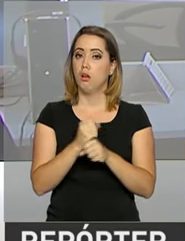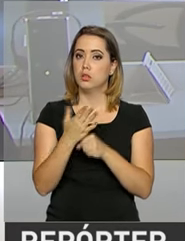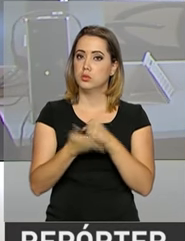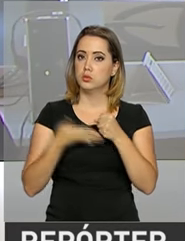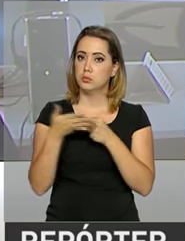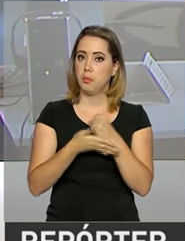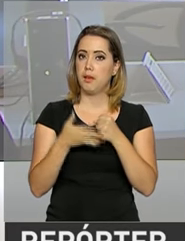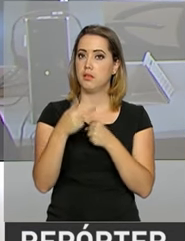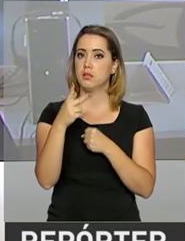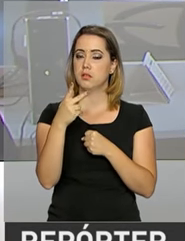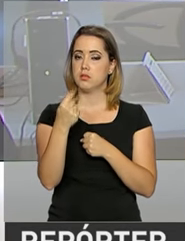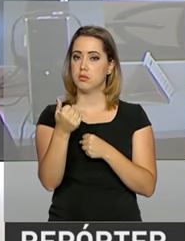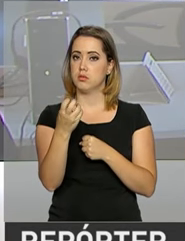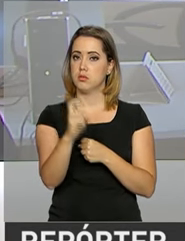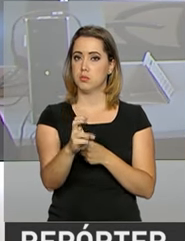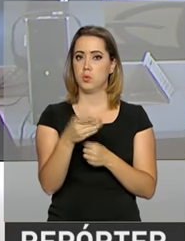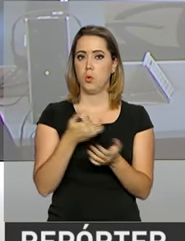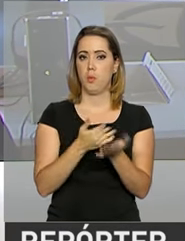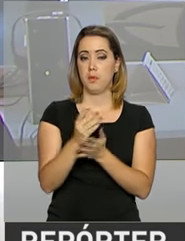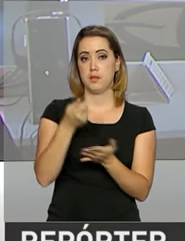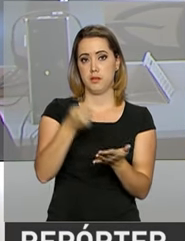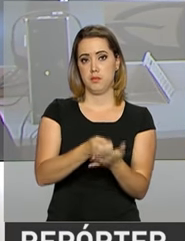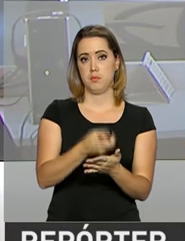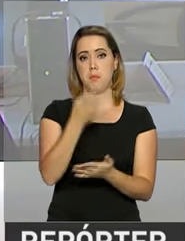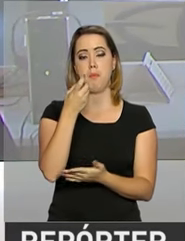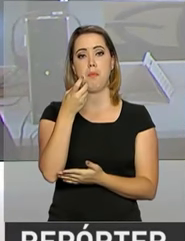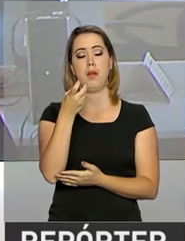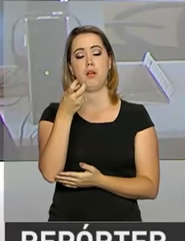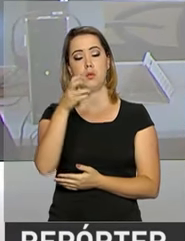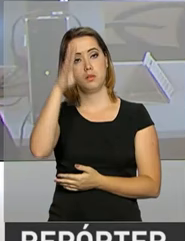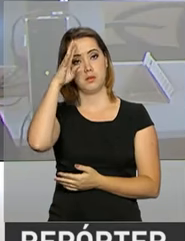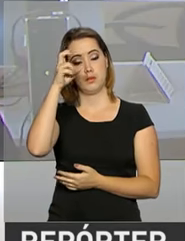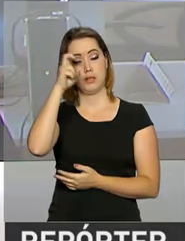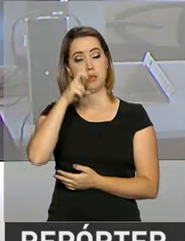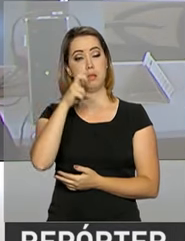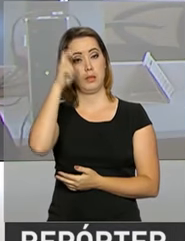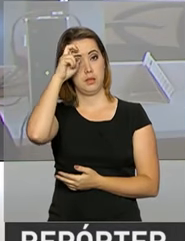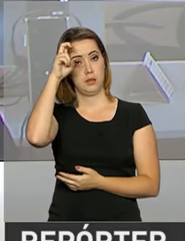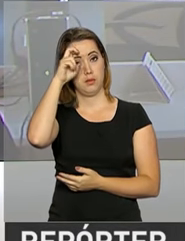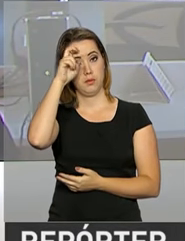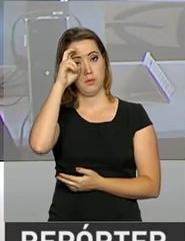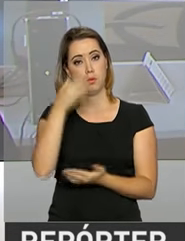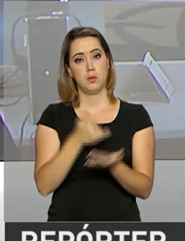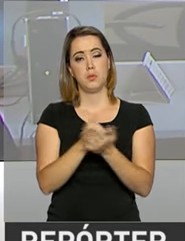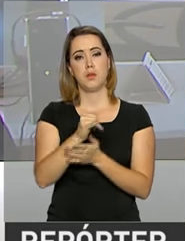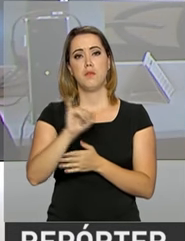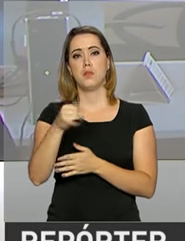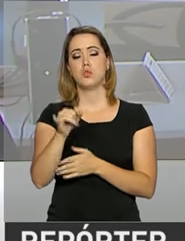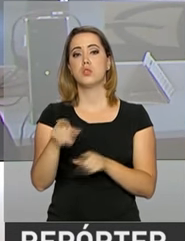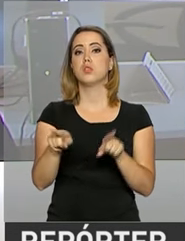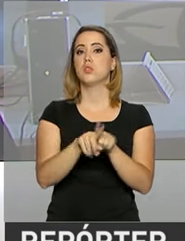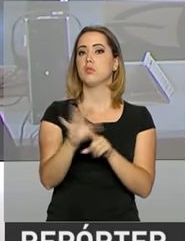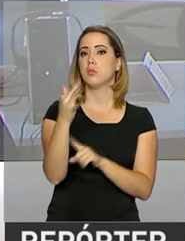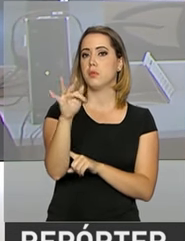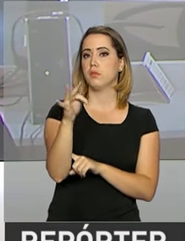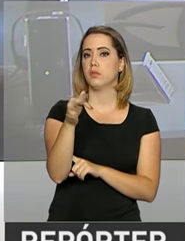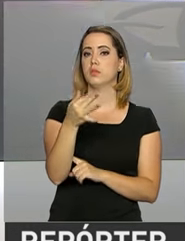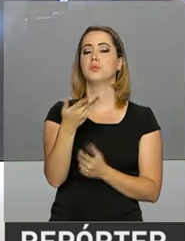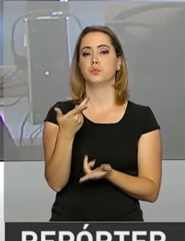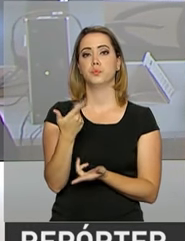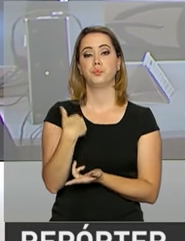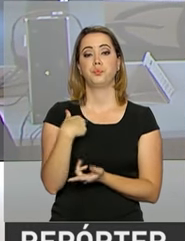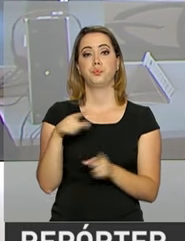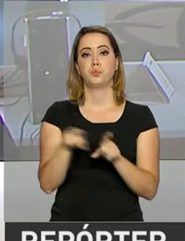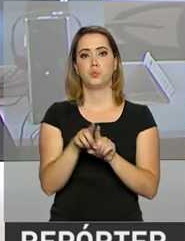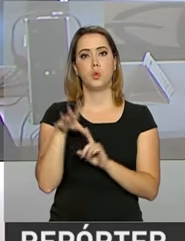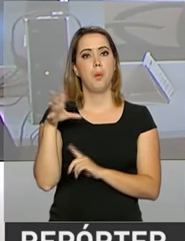nesta quinta-feira para quem faz aniversário nos meses de Janeiro e e fevereiro o benefício pode ser sacado em caixas eletrônicos lotéricas